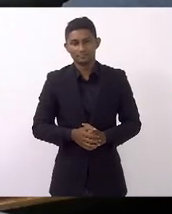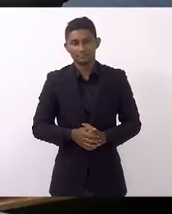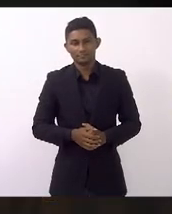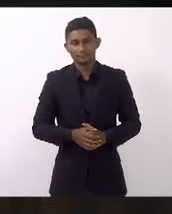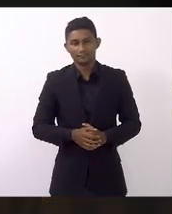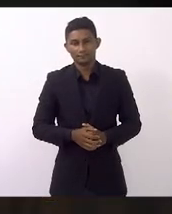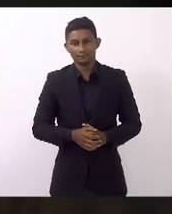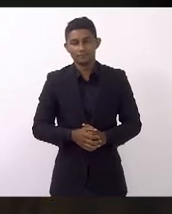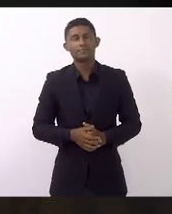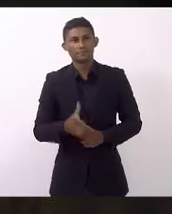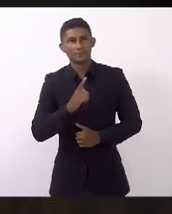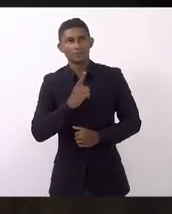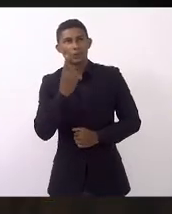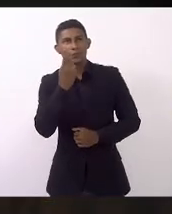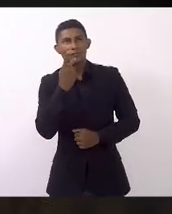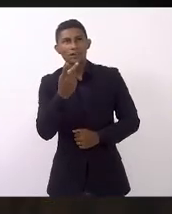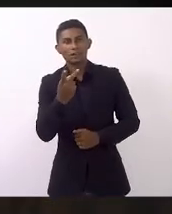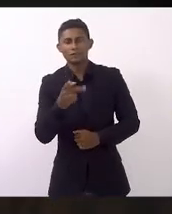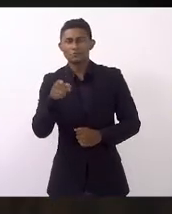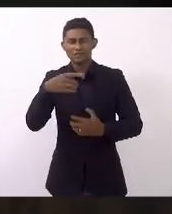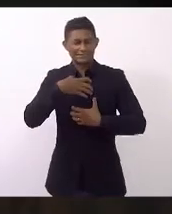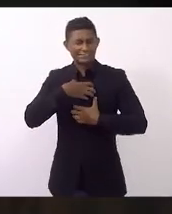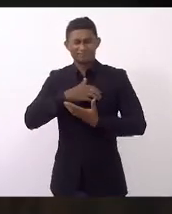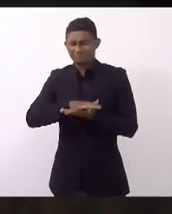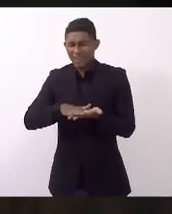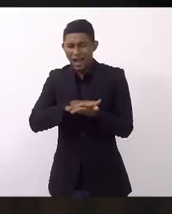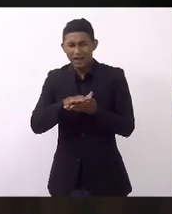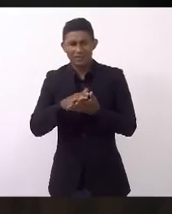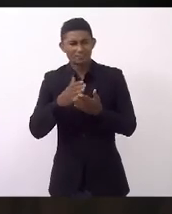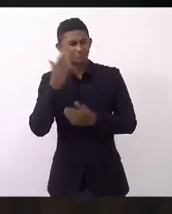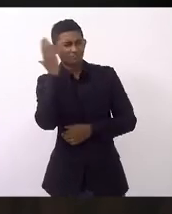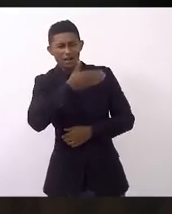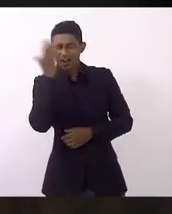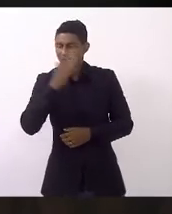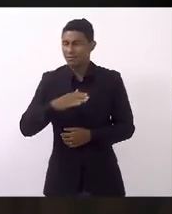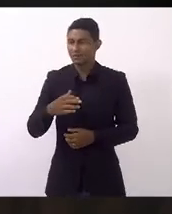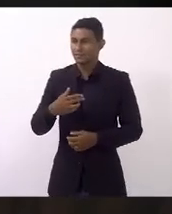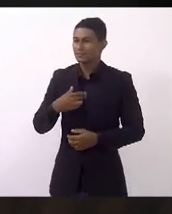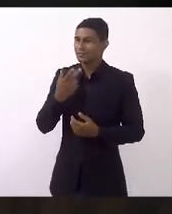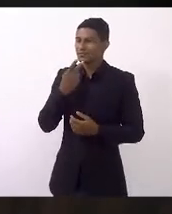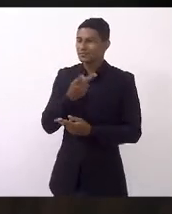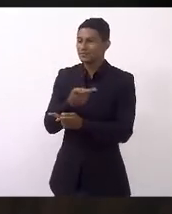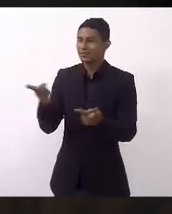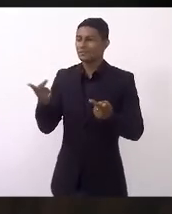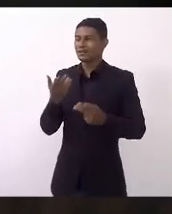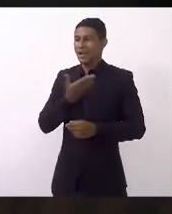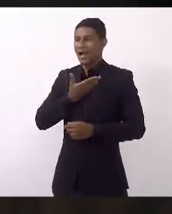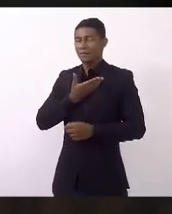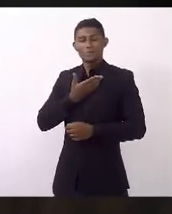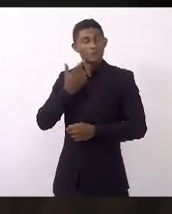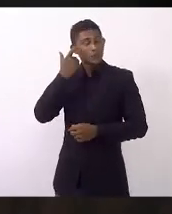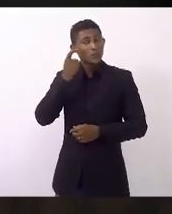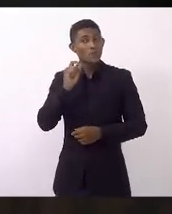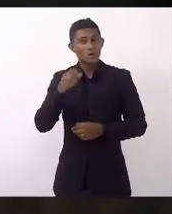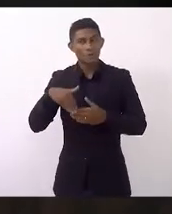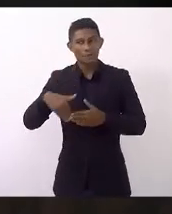Tem um também que diz, você não sente nem vê, não posso dizer, meu amigo, que uma nova mudança em breve vai